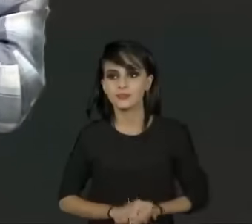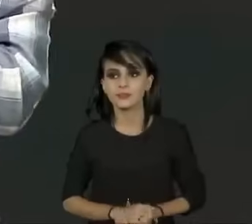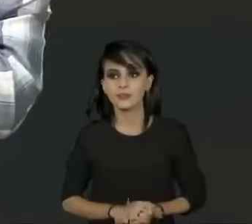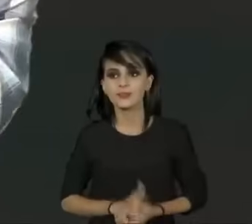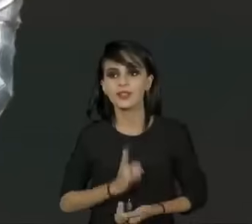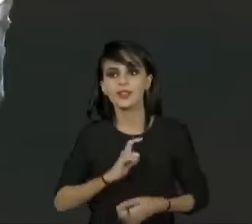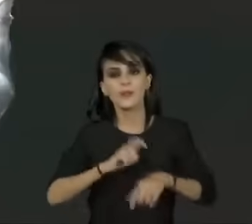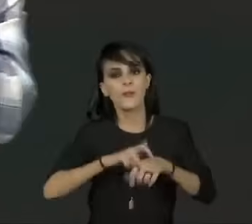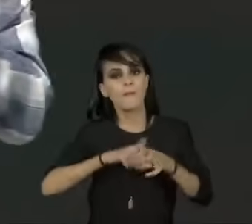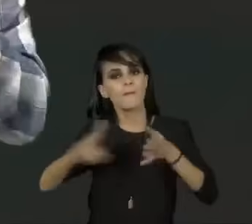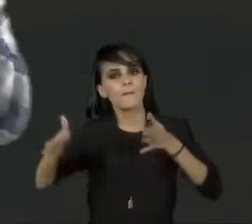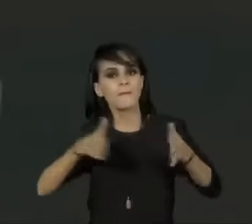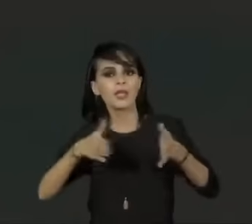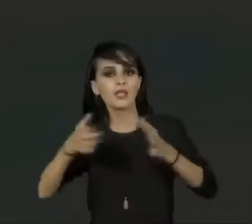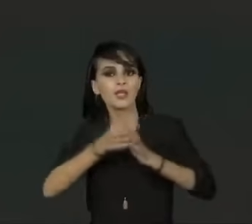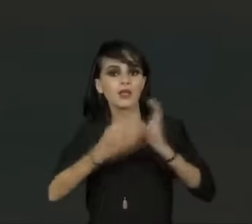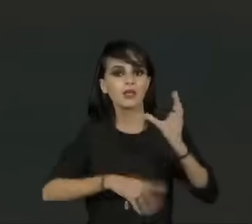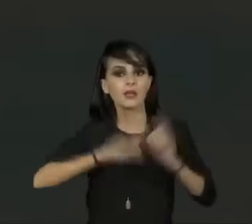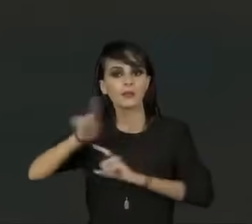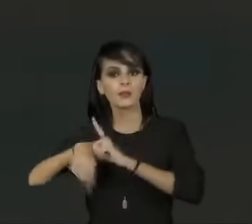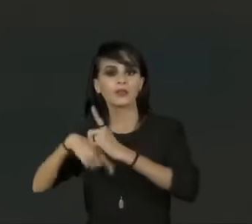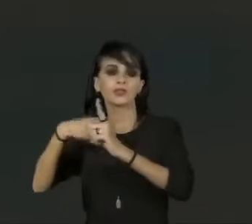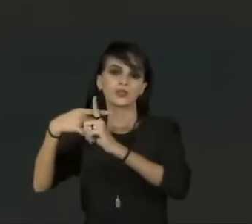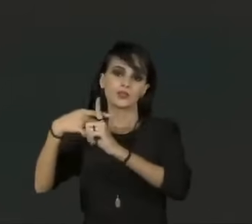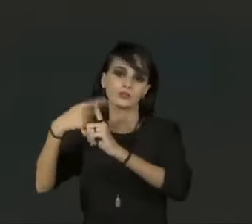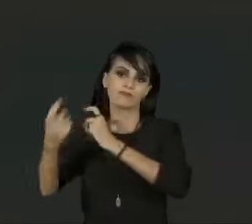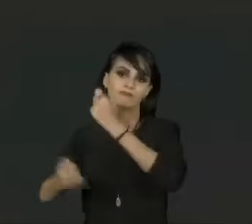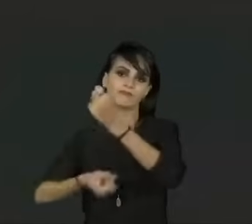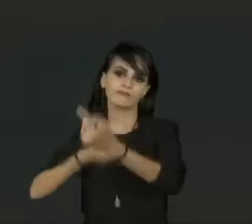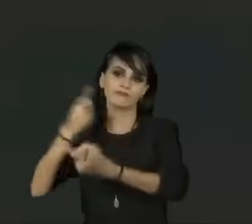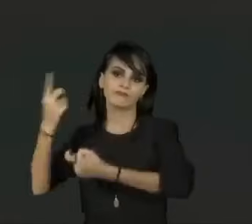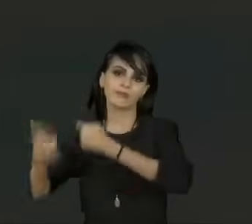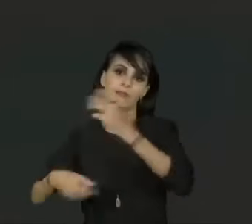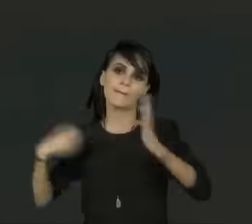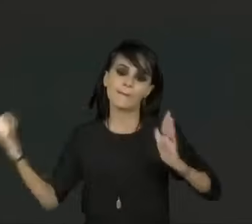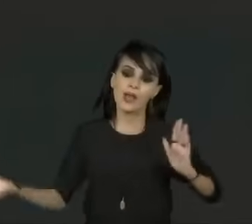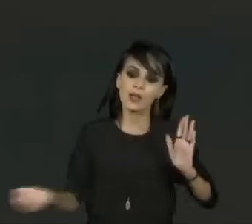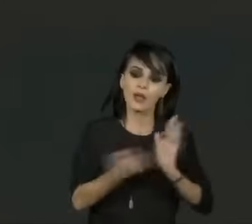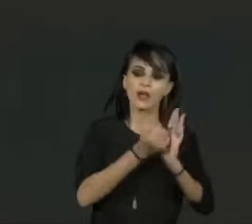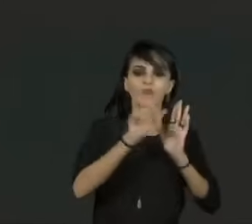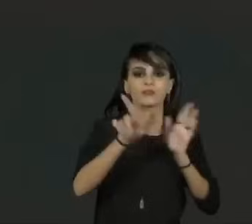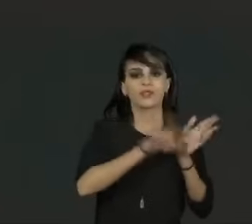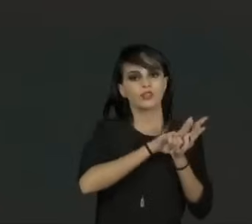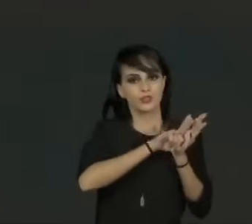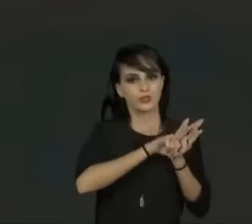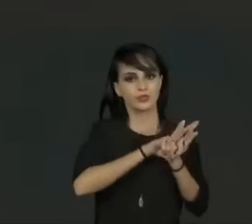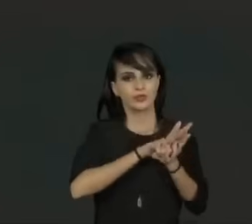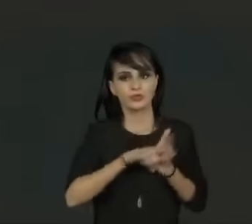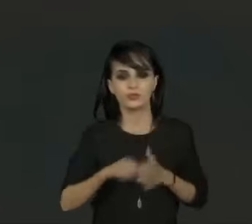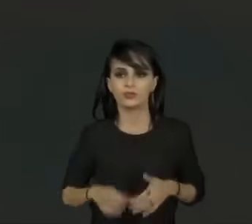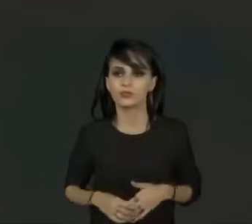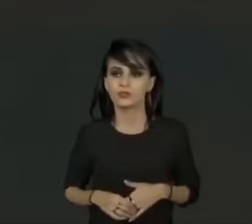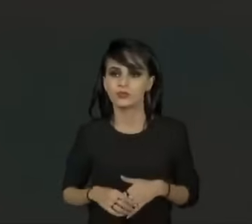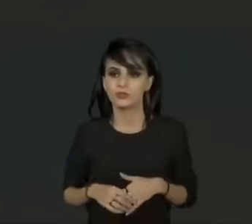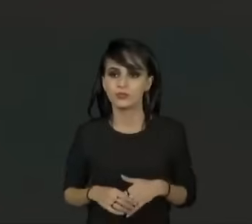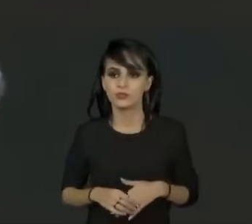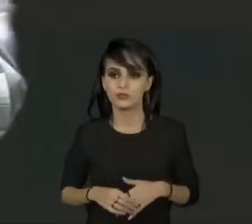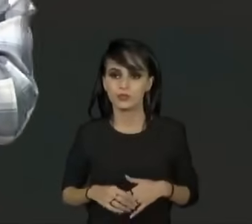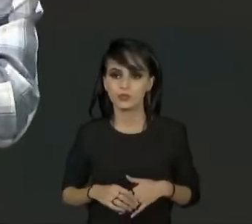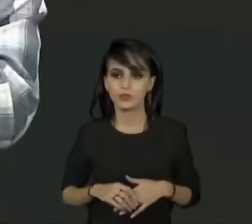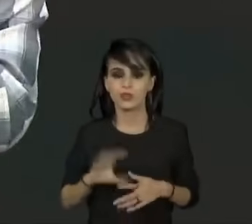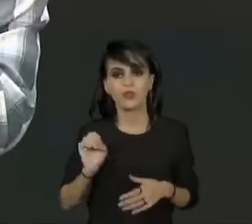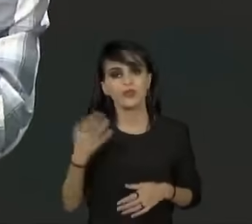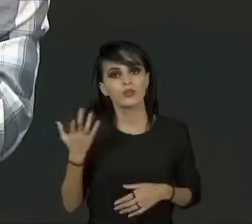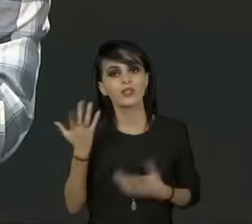momentos de características positivas e ser marcado por características negativas Ou